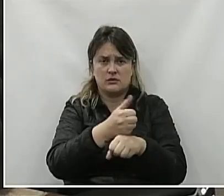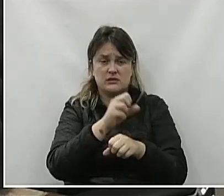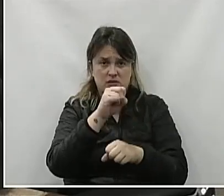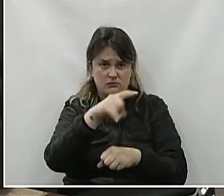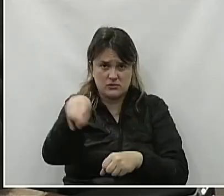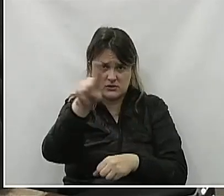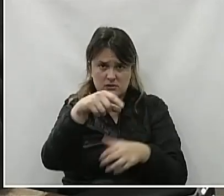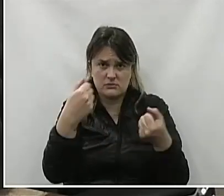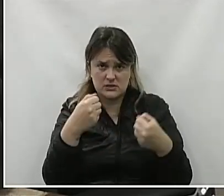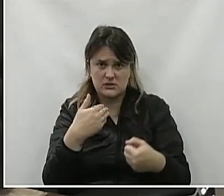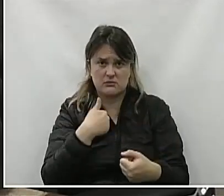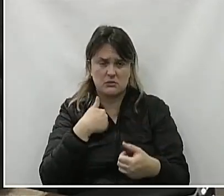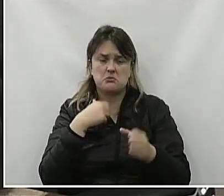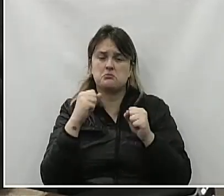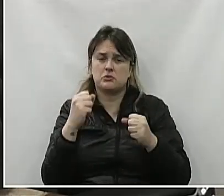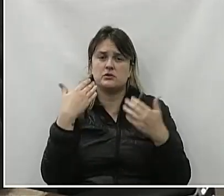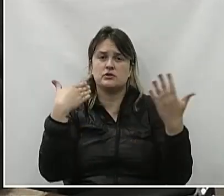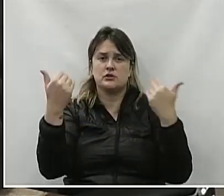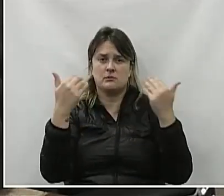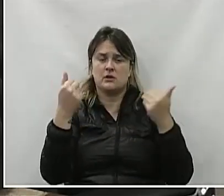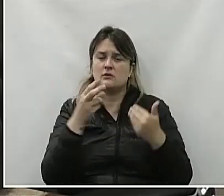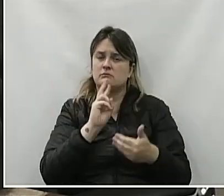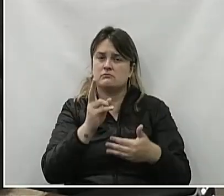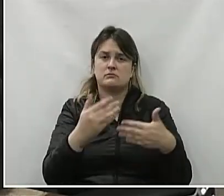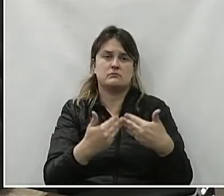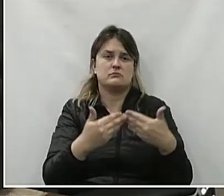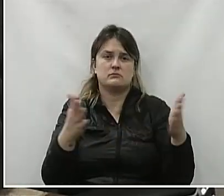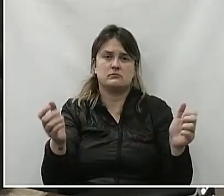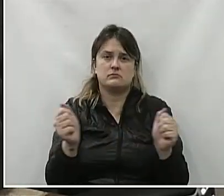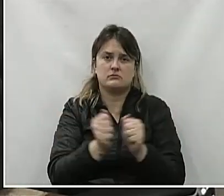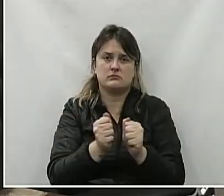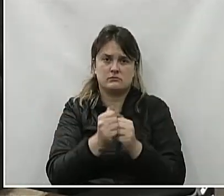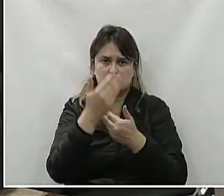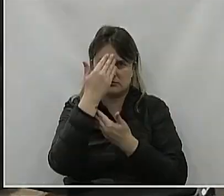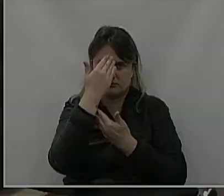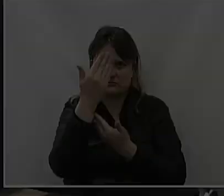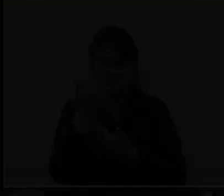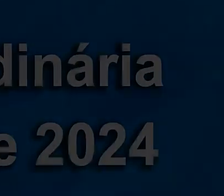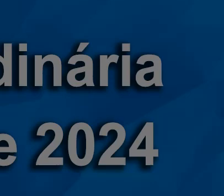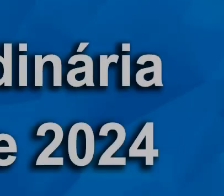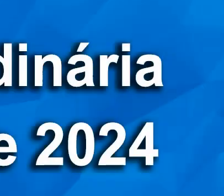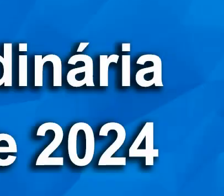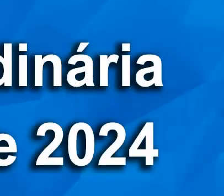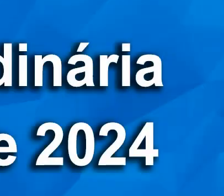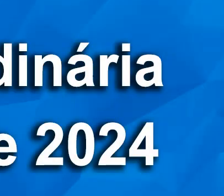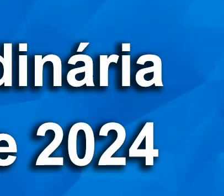coisa que precisarem de mim estou sempre junto obrigado